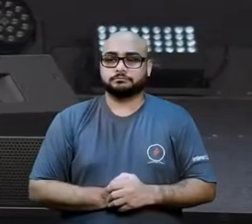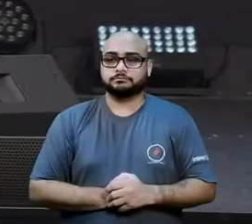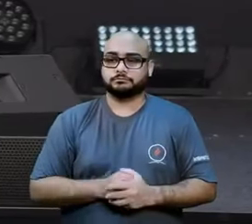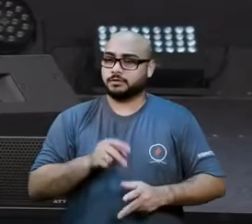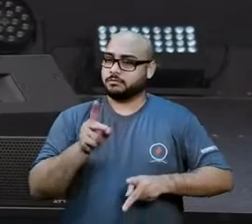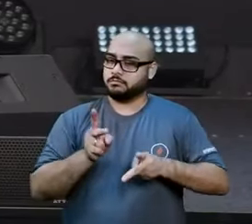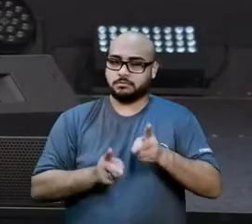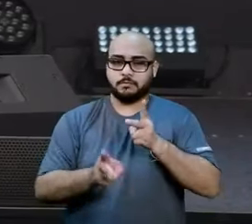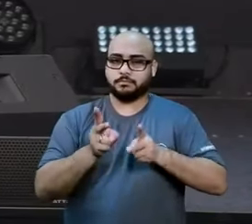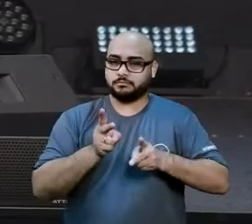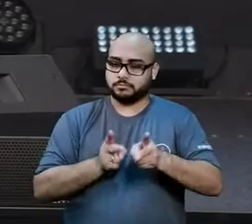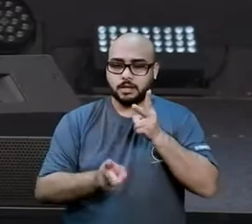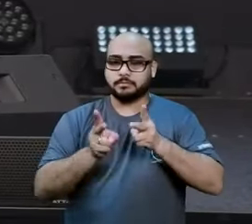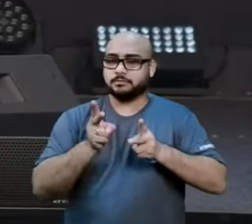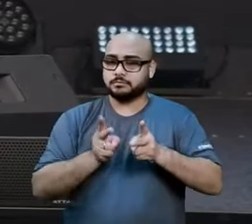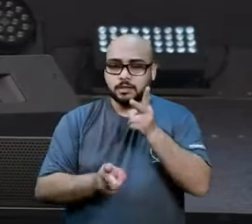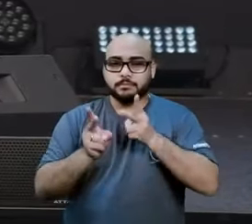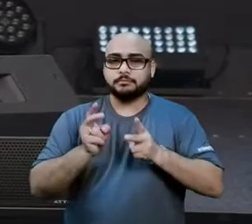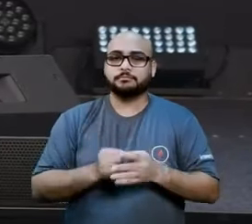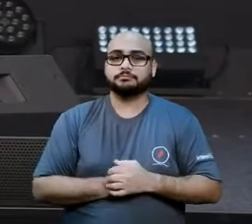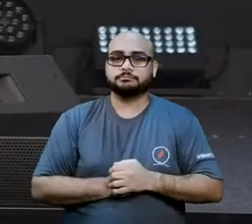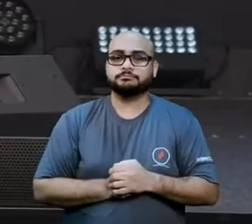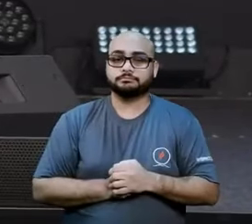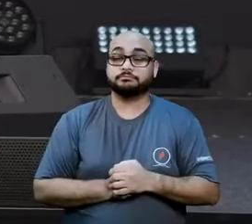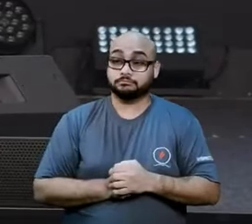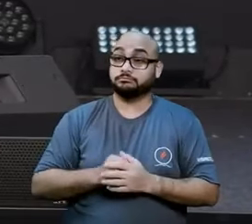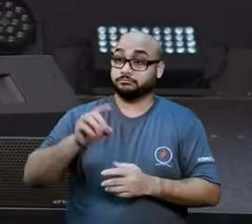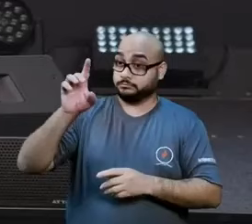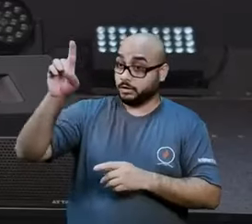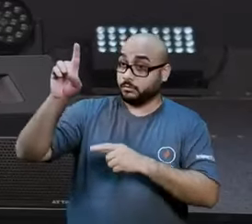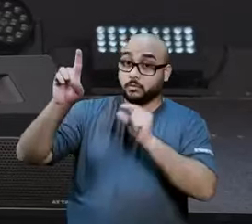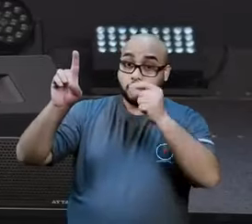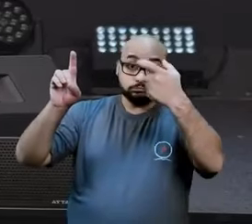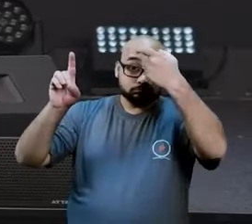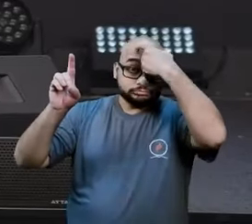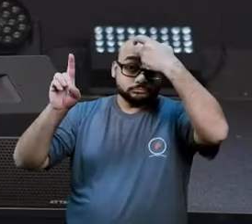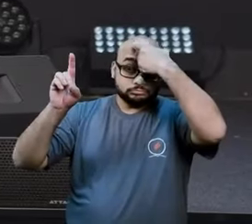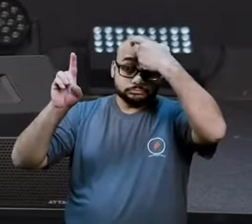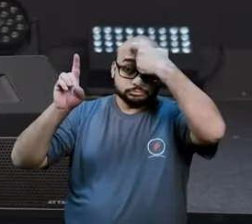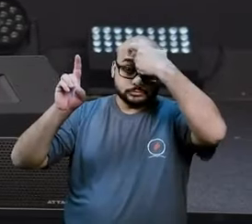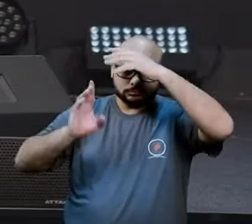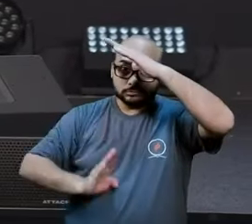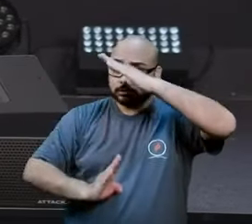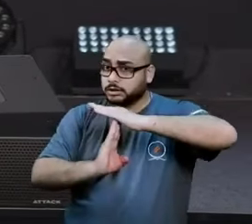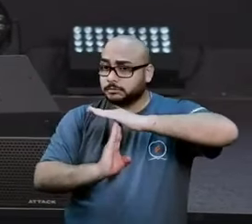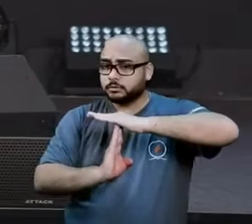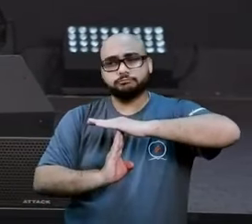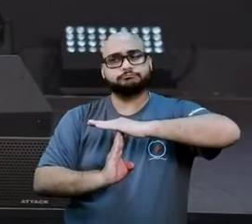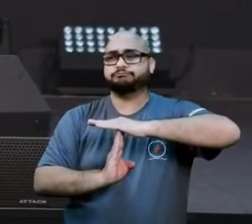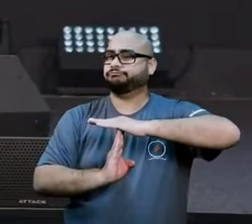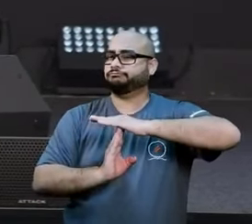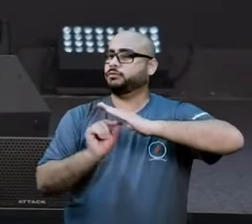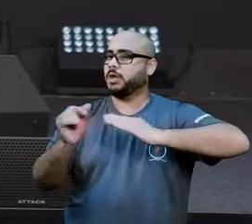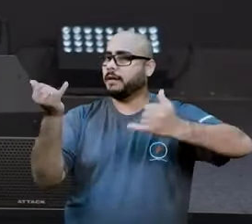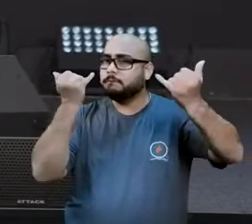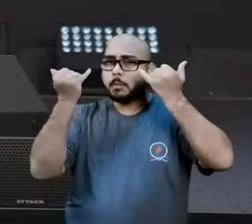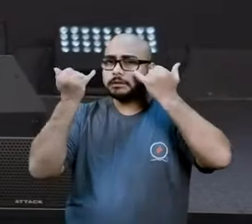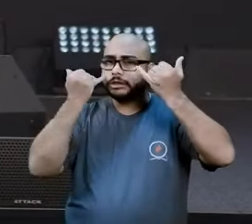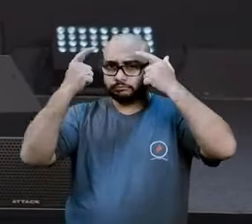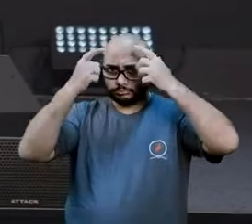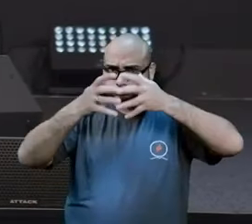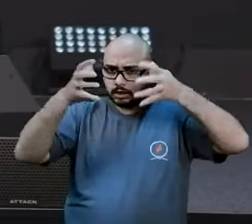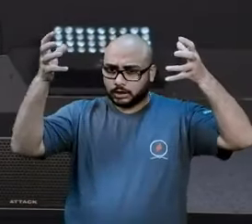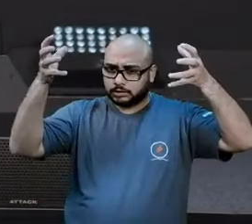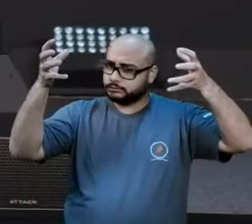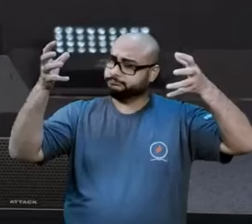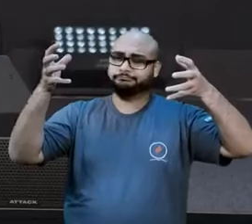infinita a mente de Deus não tá limitada à quantidade de informação e de conhecimento adquirido